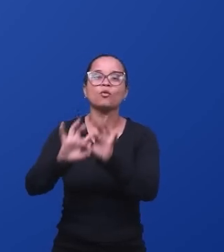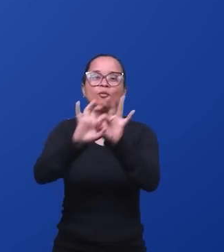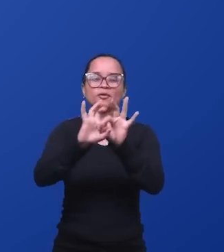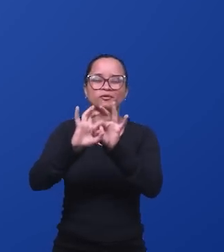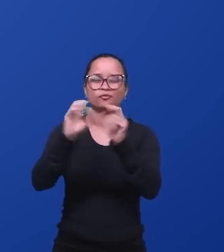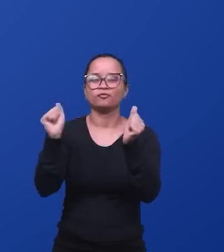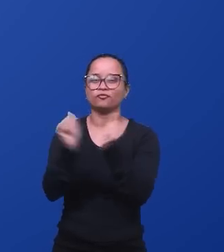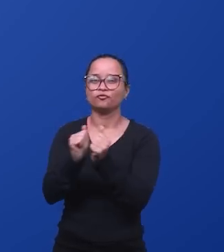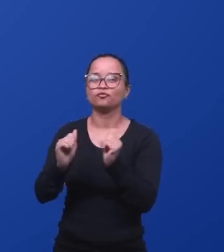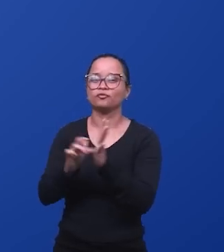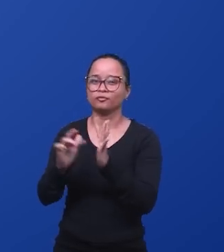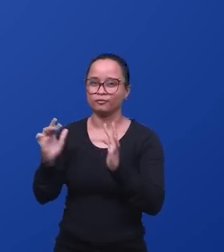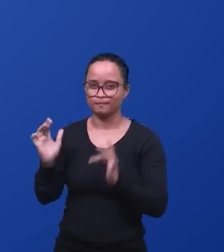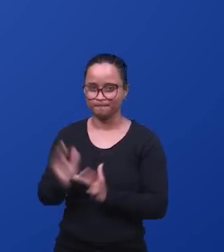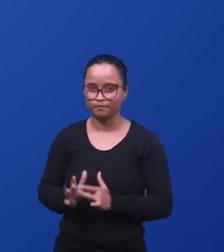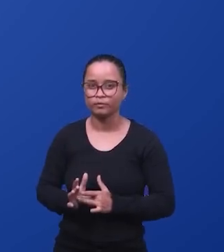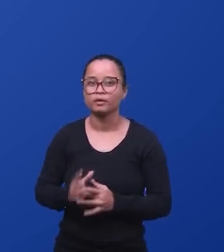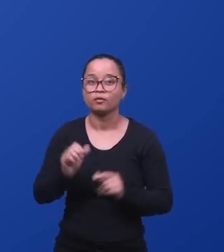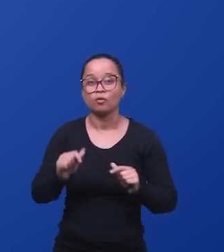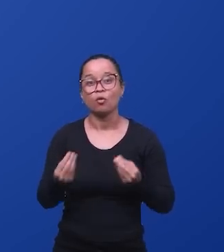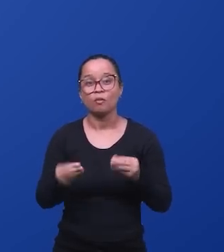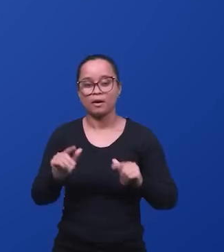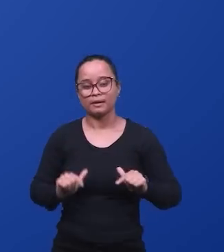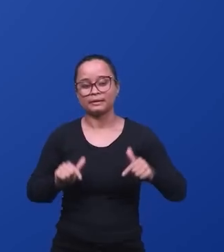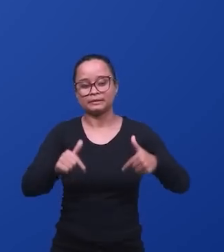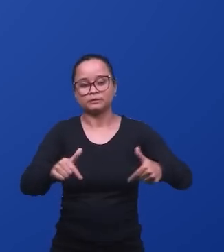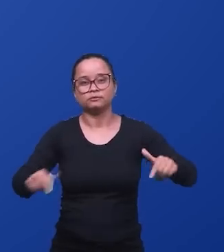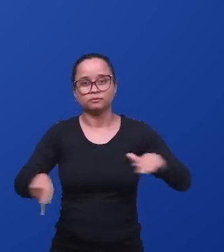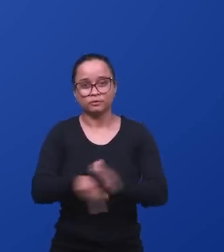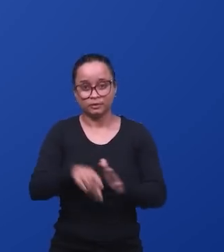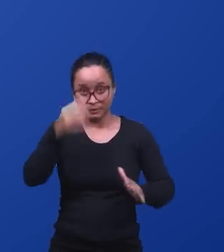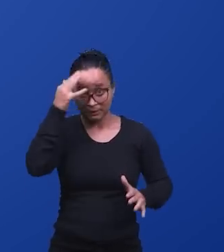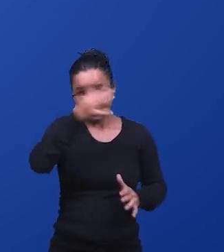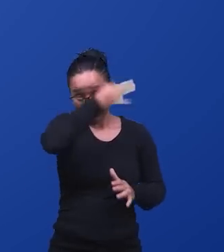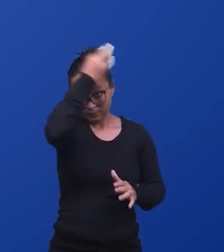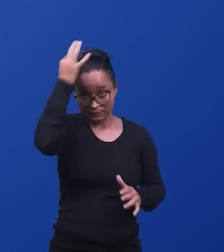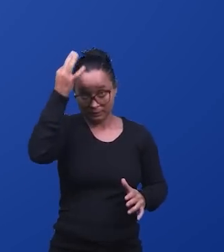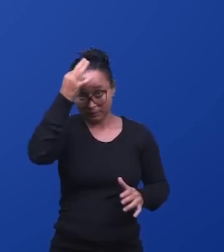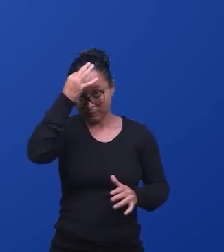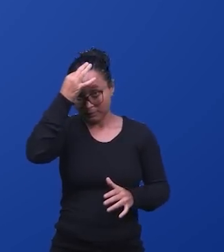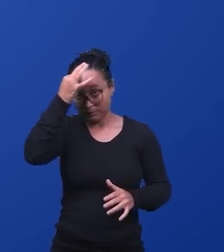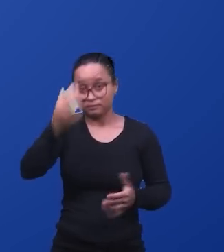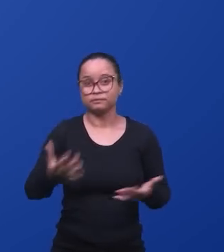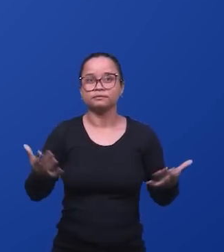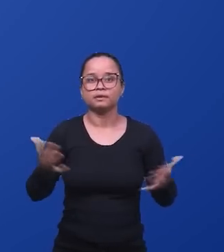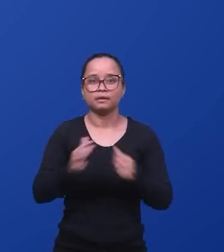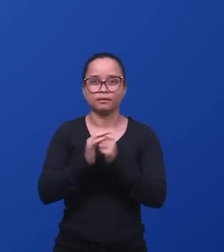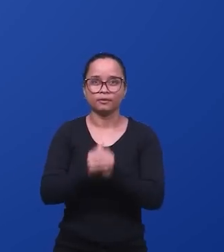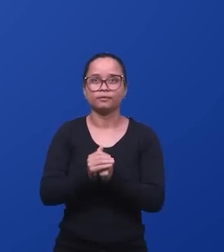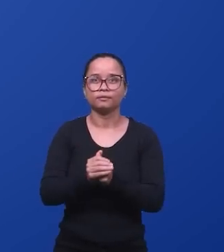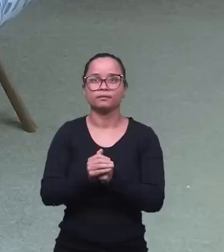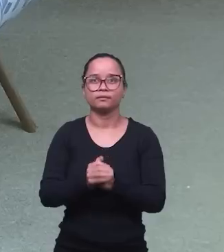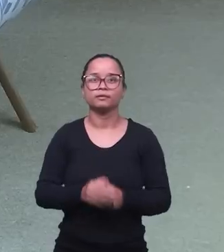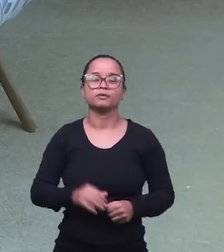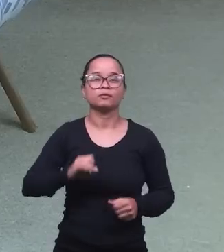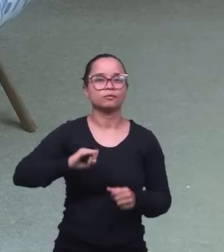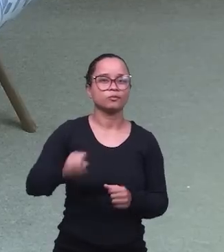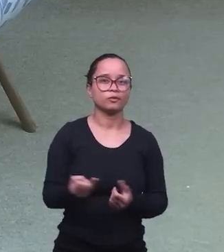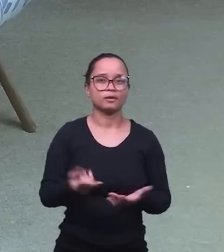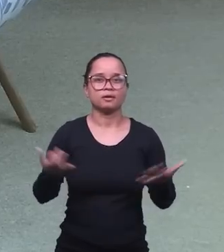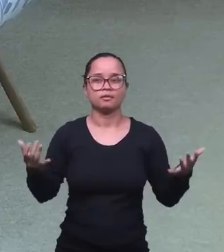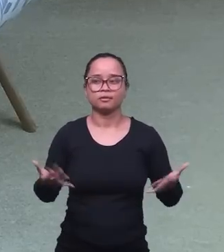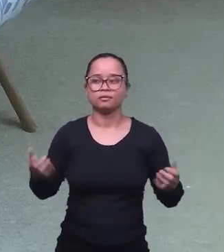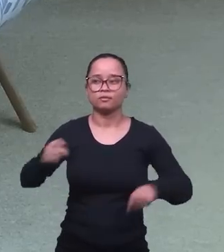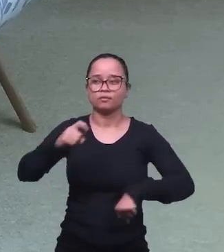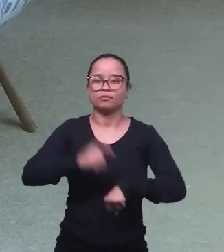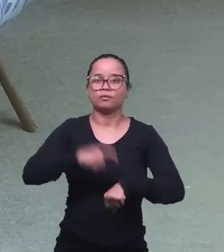comunhão com o Senhor Jesus através das operações do Espírito Santo no meio dela. Amém? Eu quero aproveitar esse